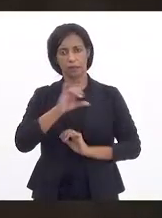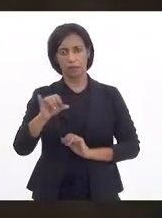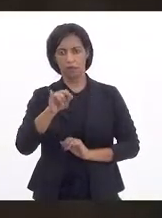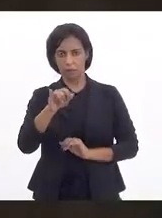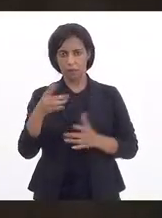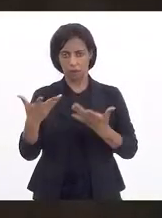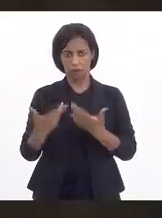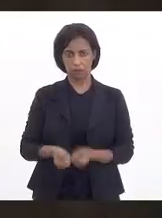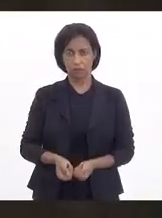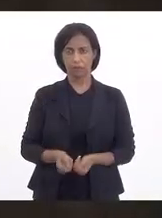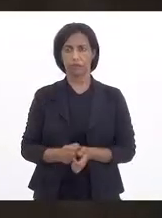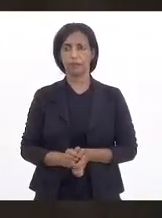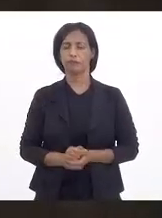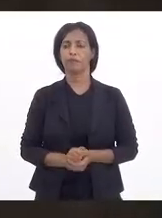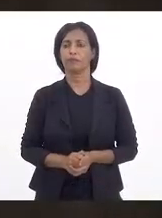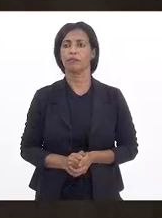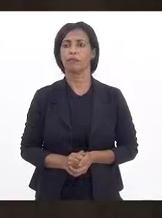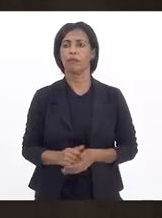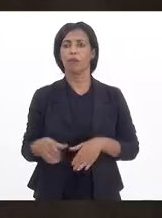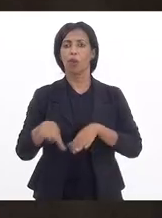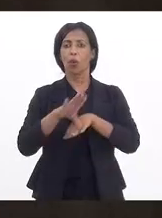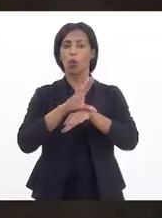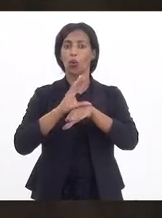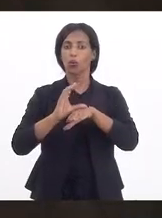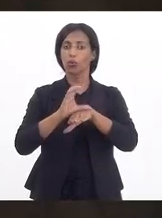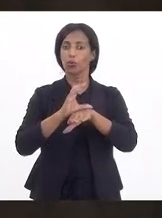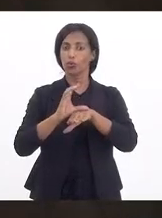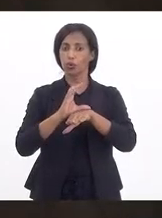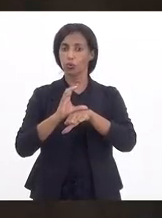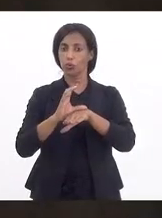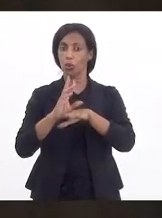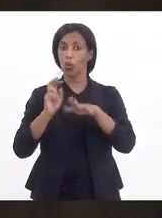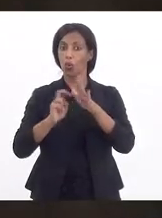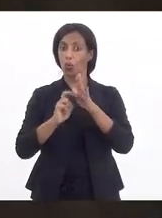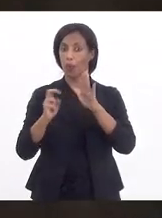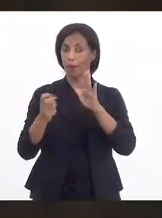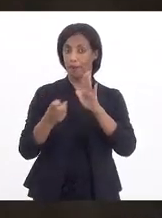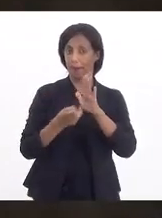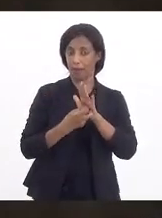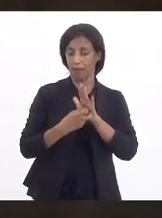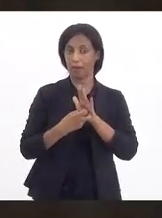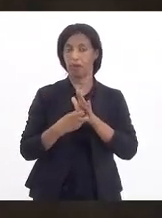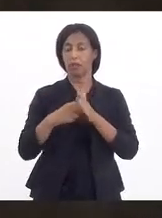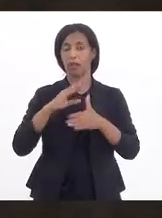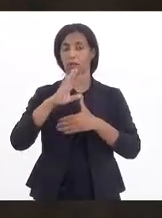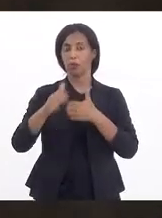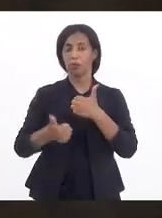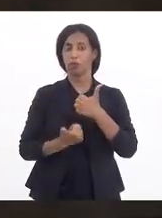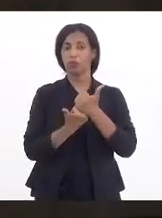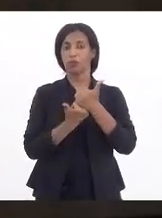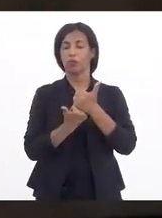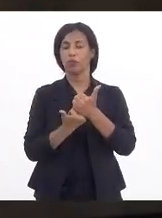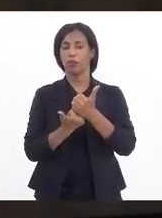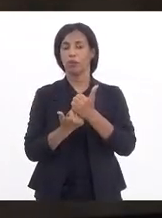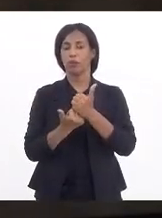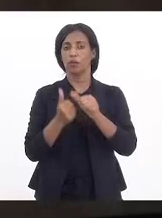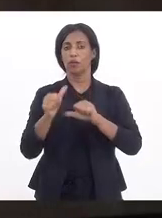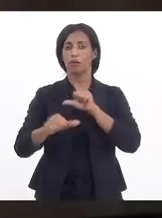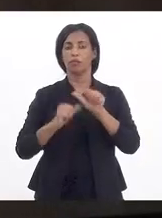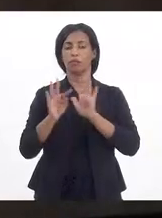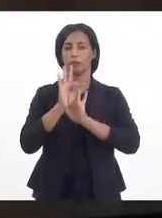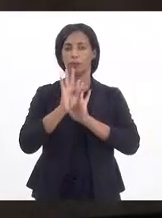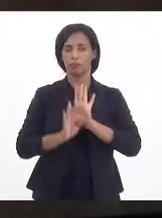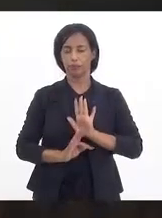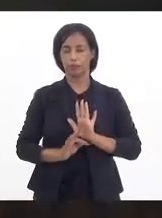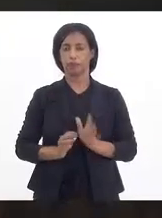vossa excelência Se permitir pela constitucionalidade com emendas concluindo para o substitutivo pedindo forma final de